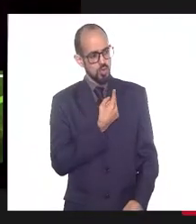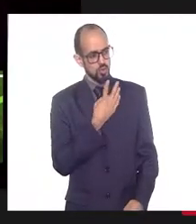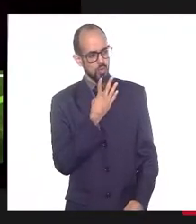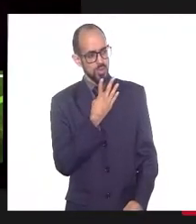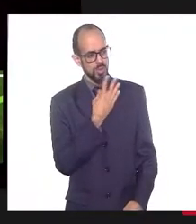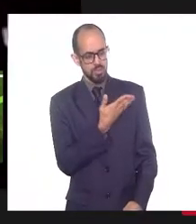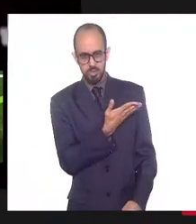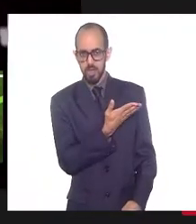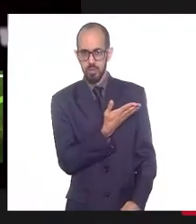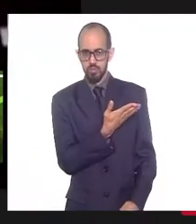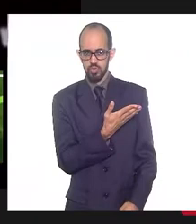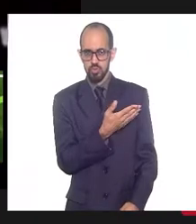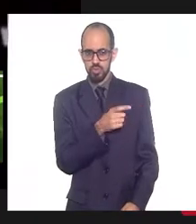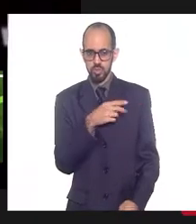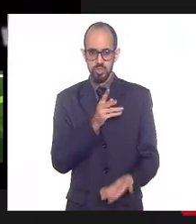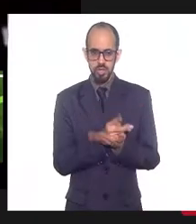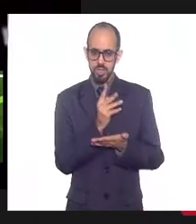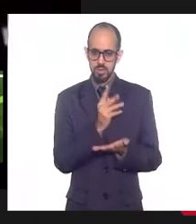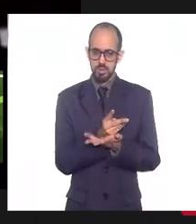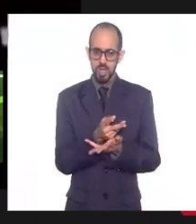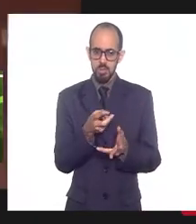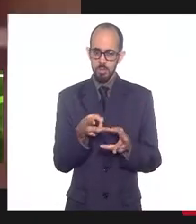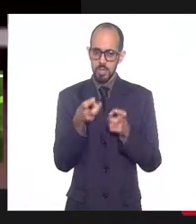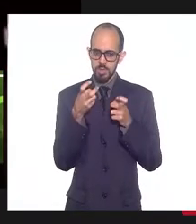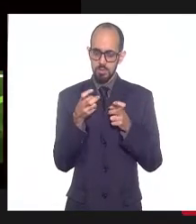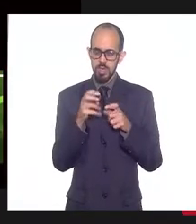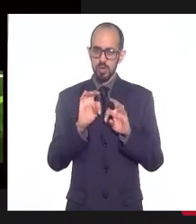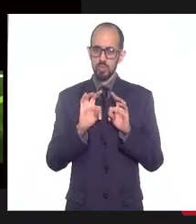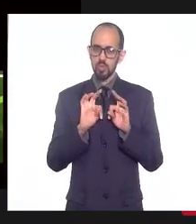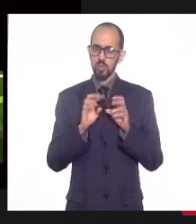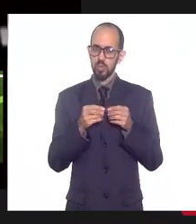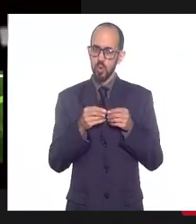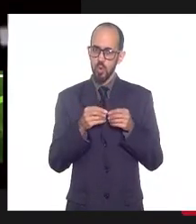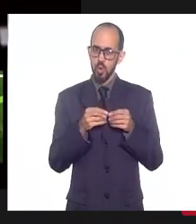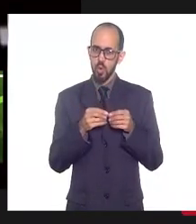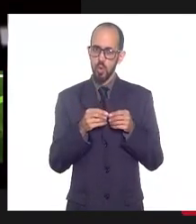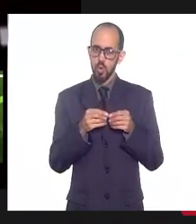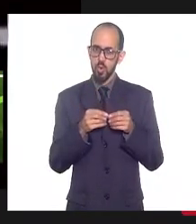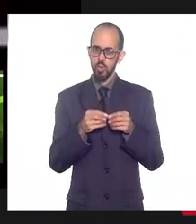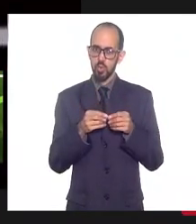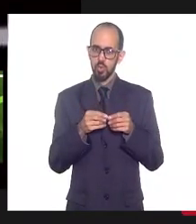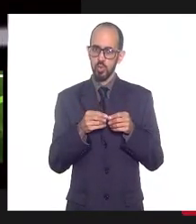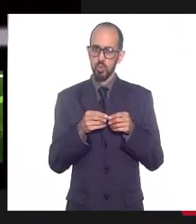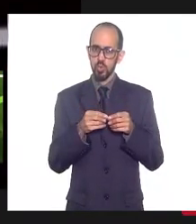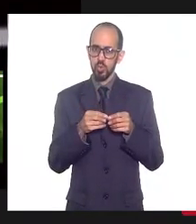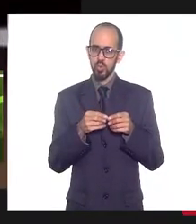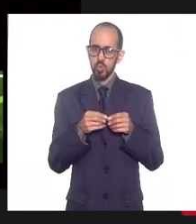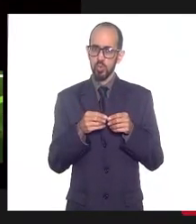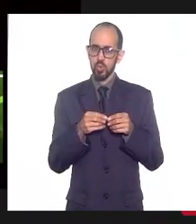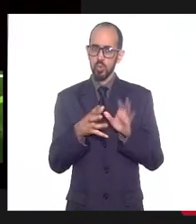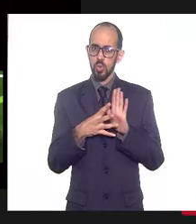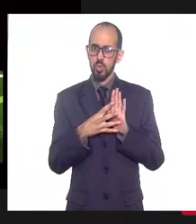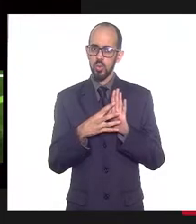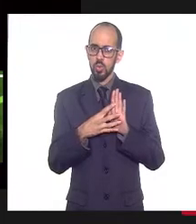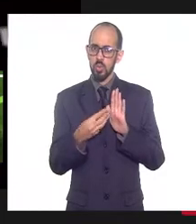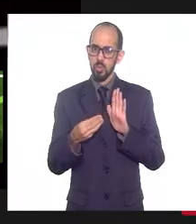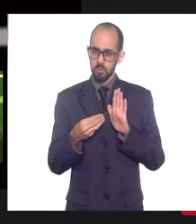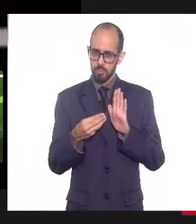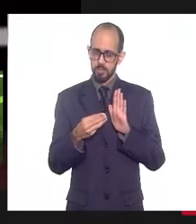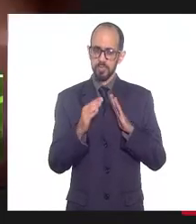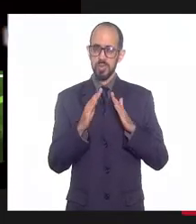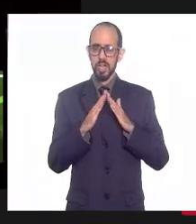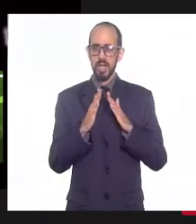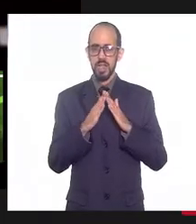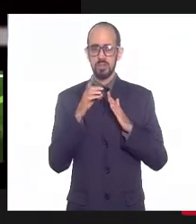sempre antenado na configuração da Câmara de Deputados, na Câmara de Vereadores,